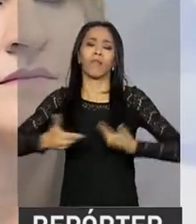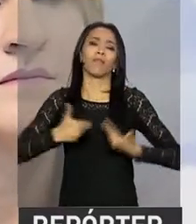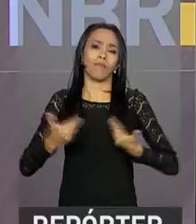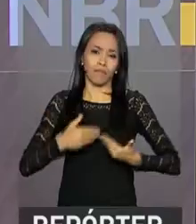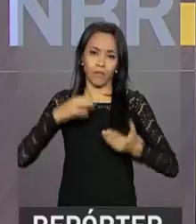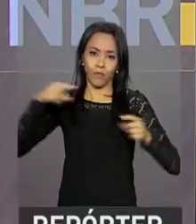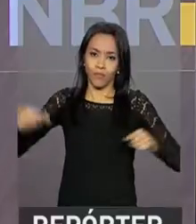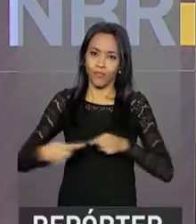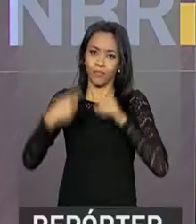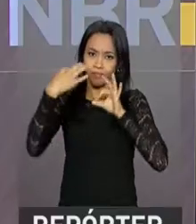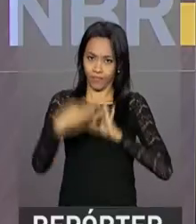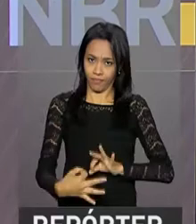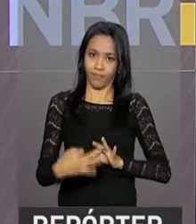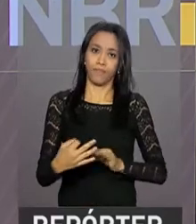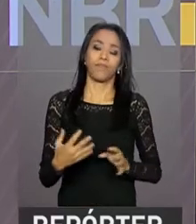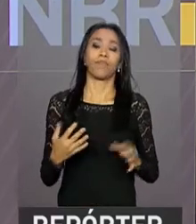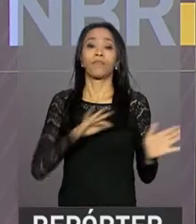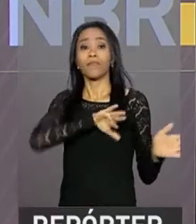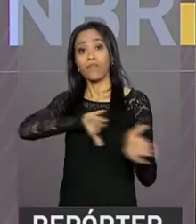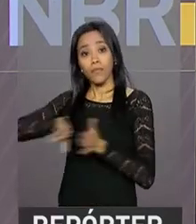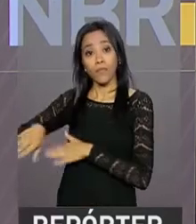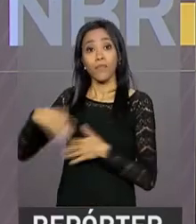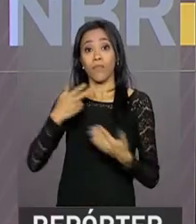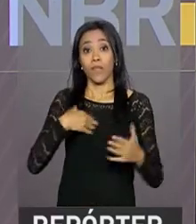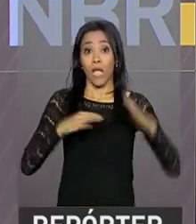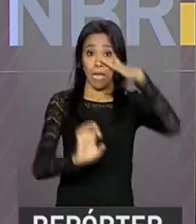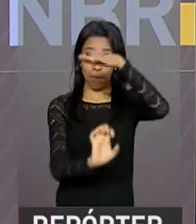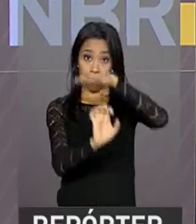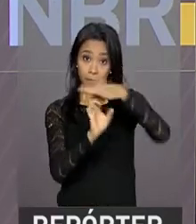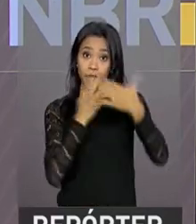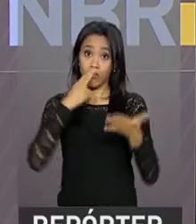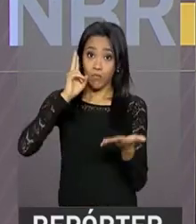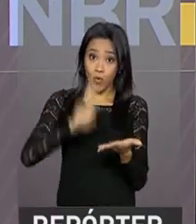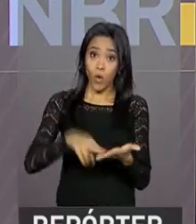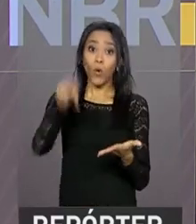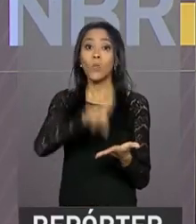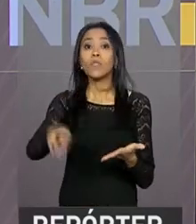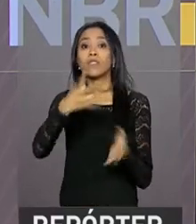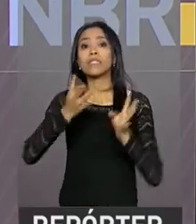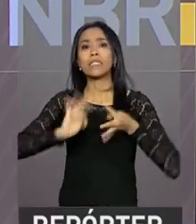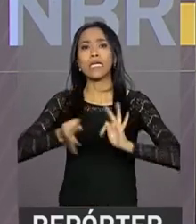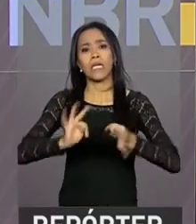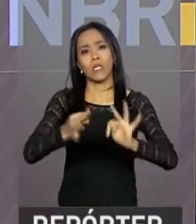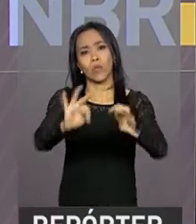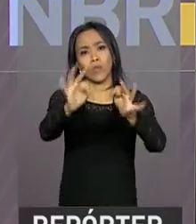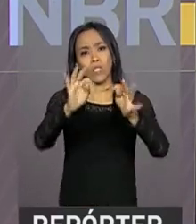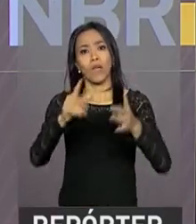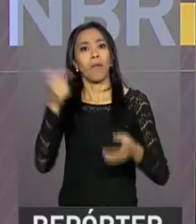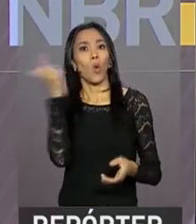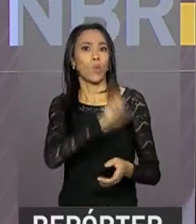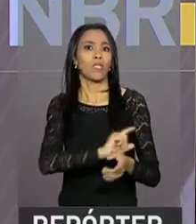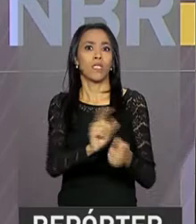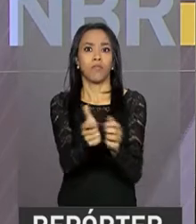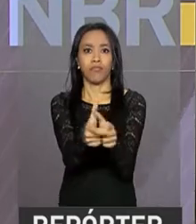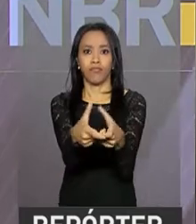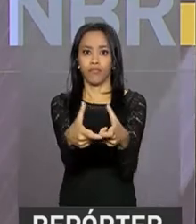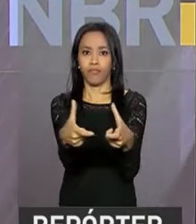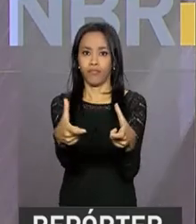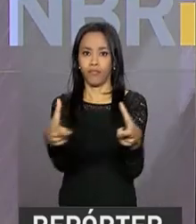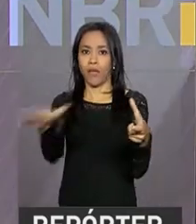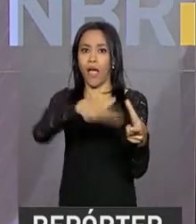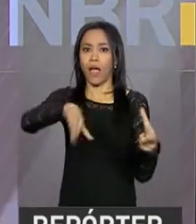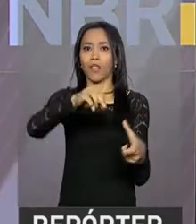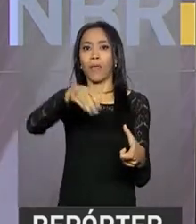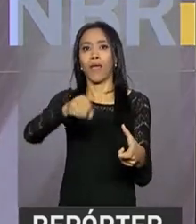precoce. E os Correios estão investindo na modernização para ganhar mais espaço no mercado. Exemplo